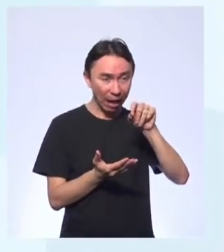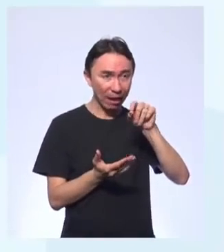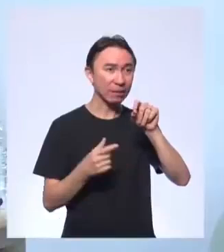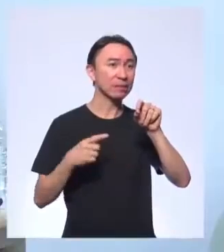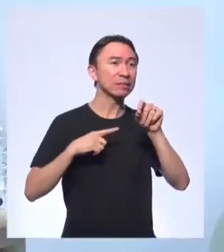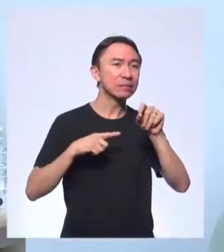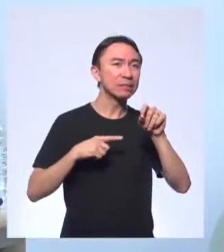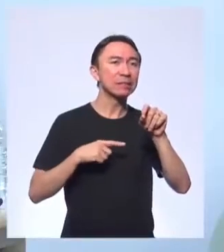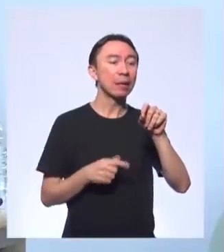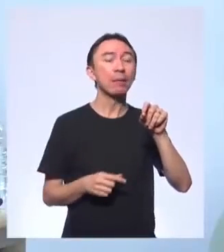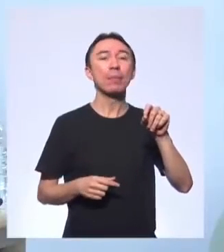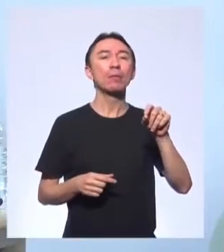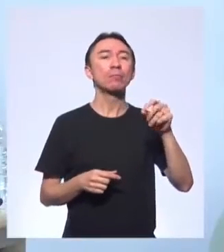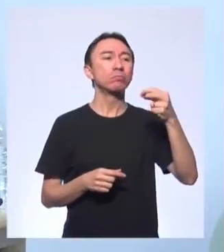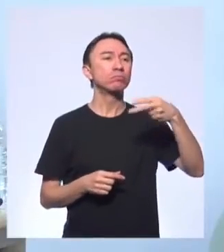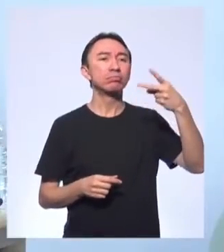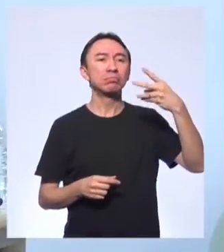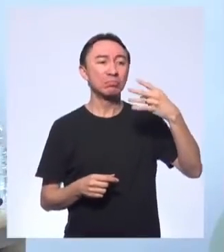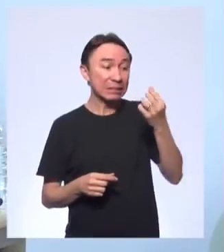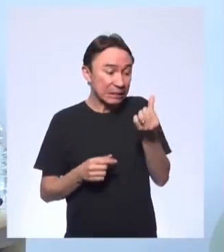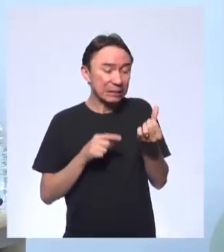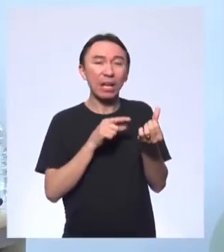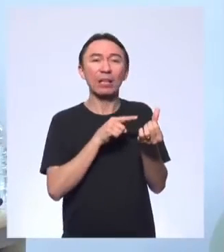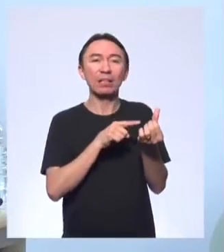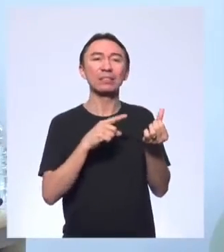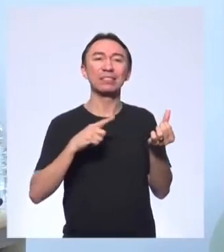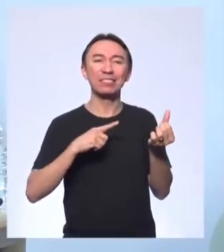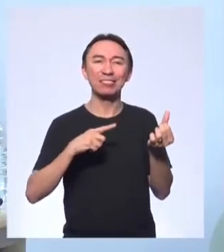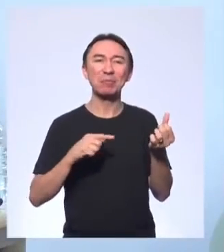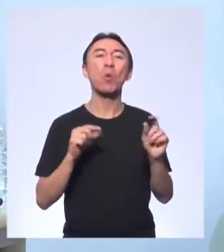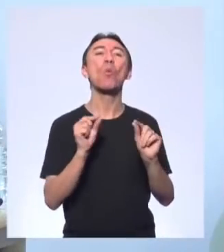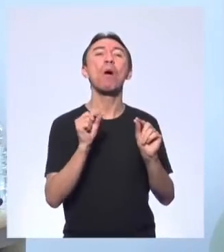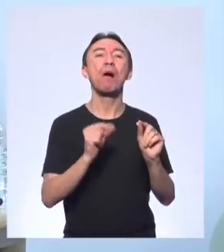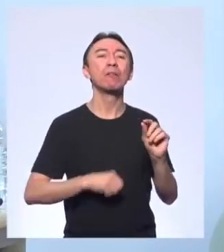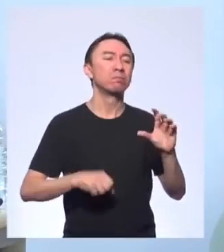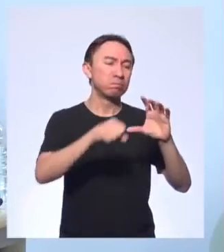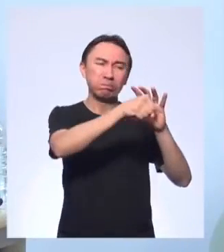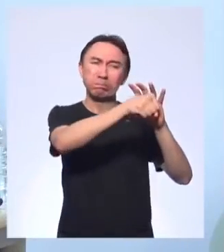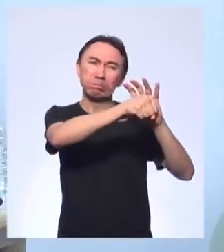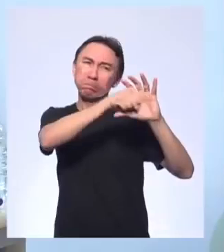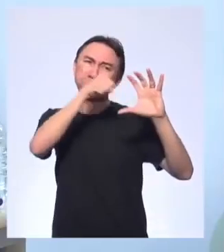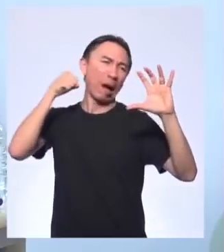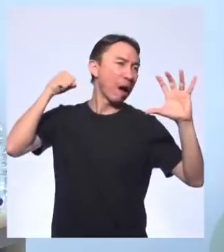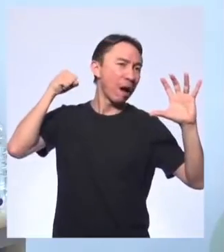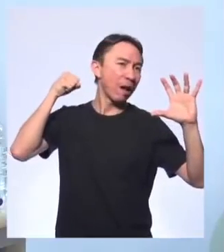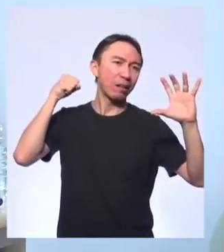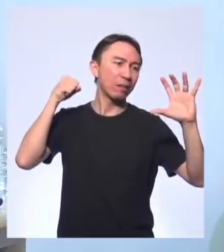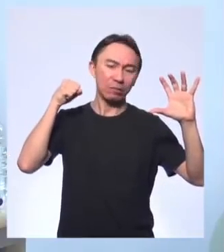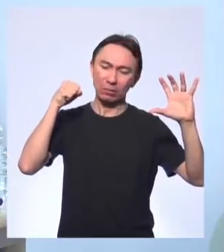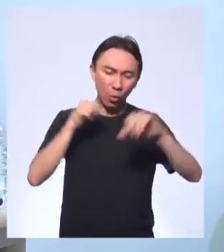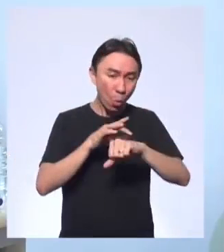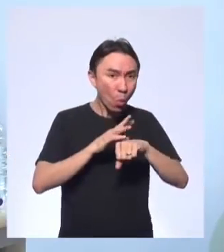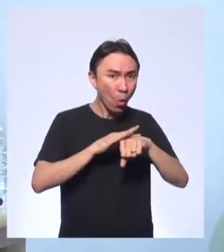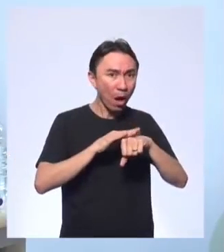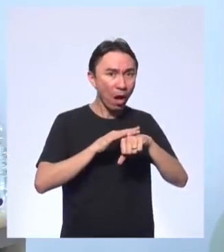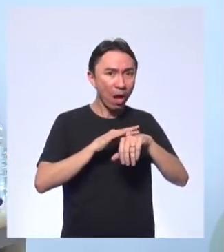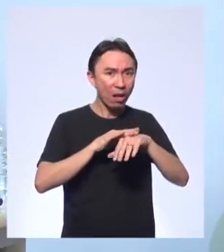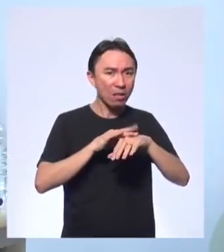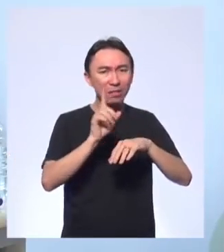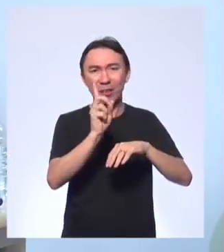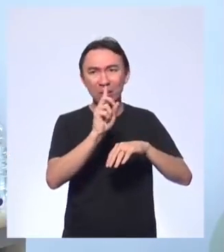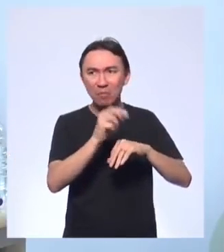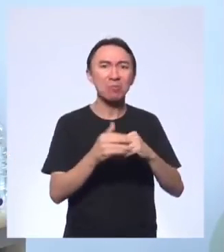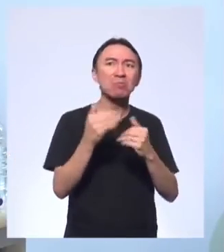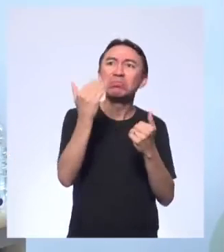na posição 6, ali, a gente tem agressões. Então, não está relacionado a nenhuma doença, né, mas está relacionado a causas